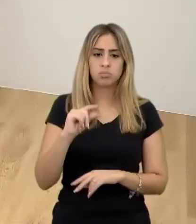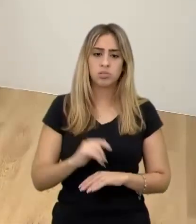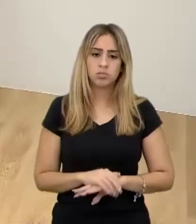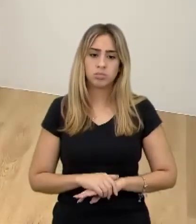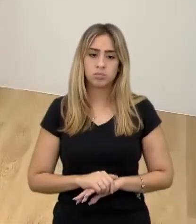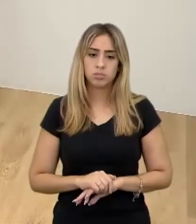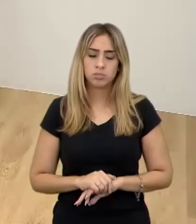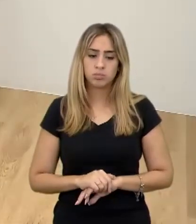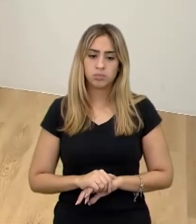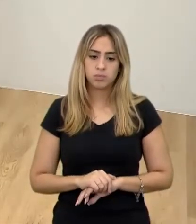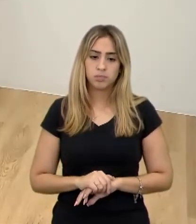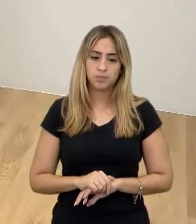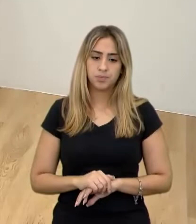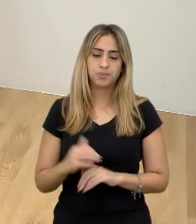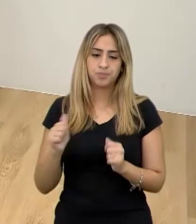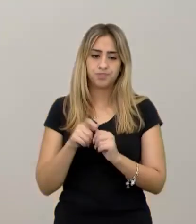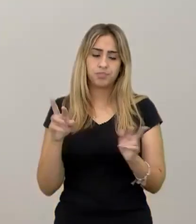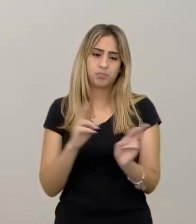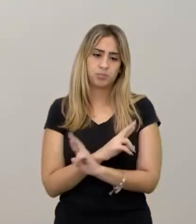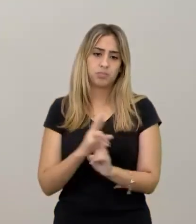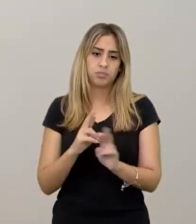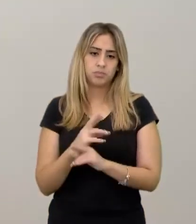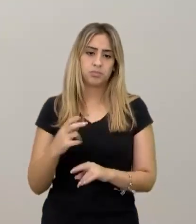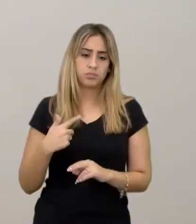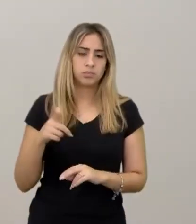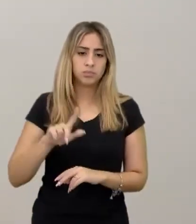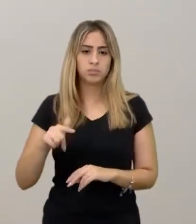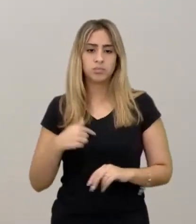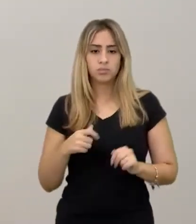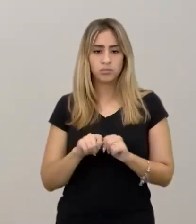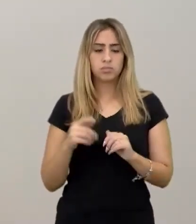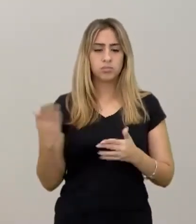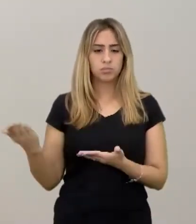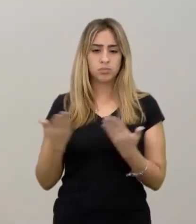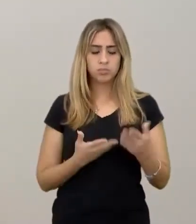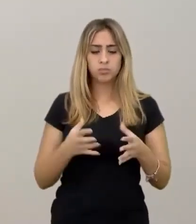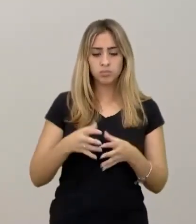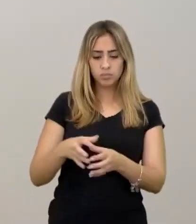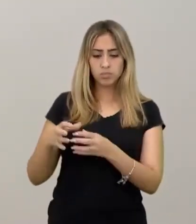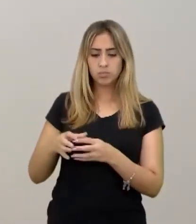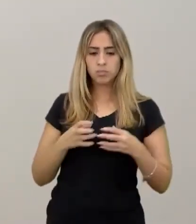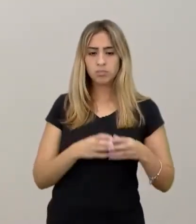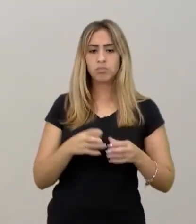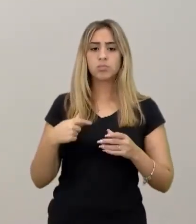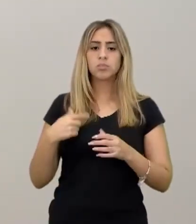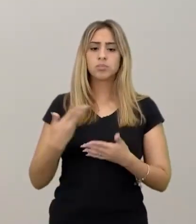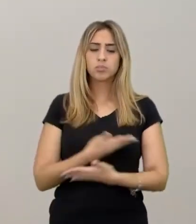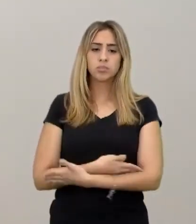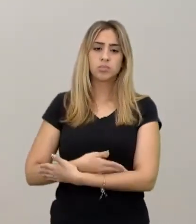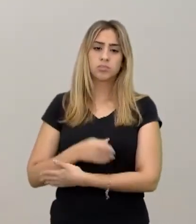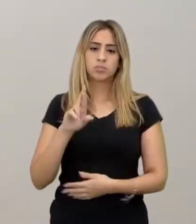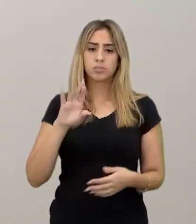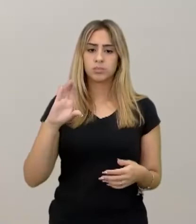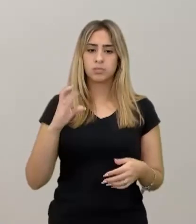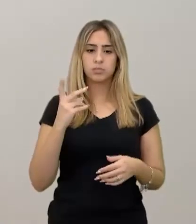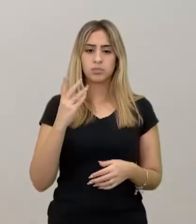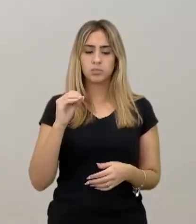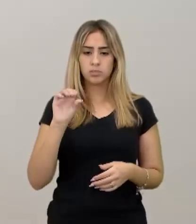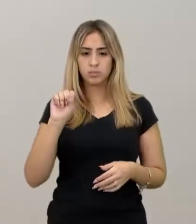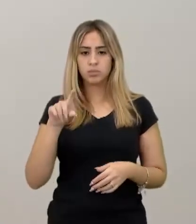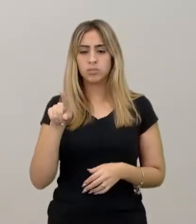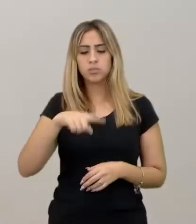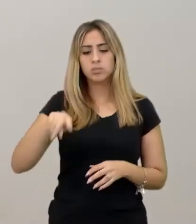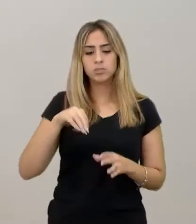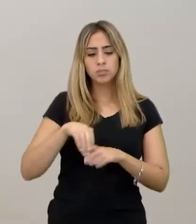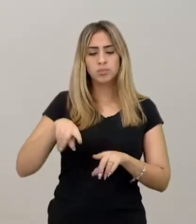né? Então essa é uma relação. É lógico, eu trouxe aqui comunidades ribeirinhas e trouxe as bonecas de Hichokó, mas aí vocês